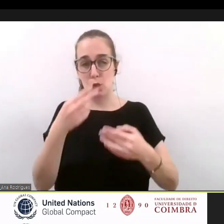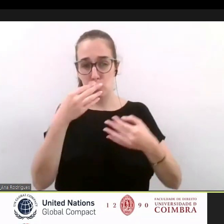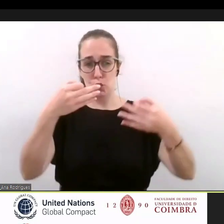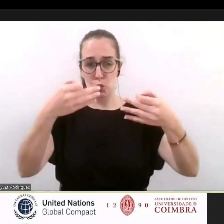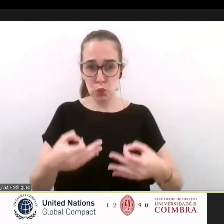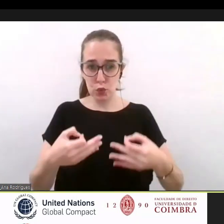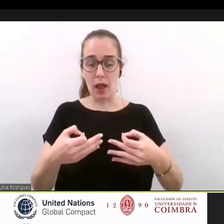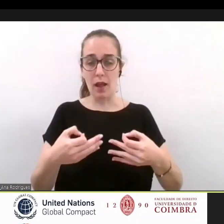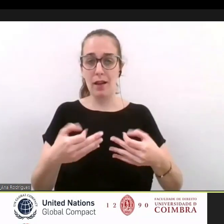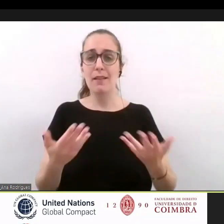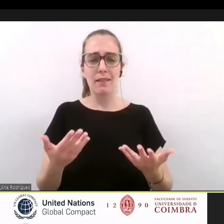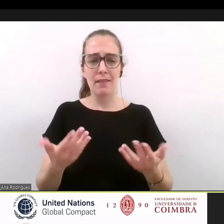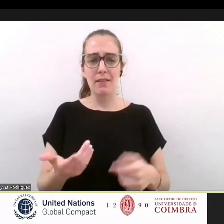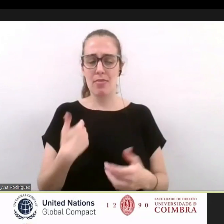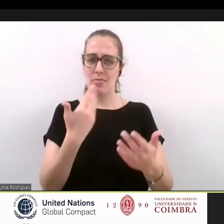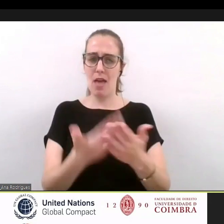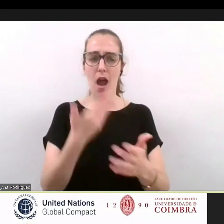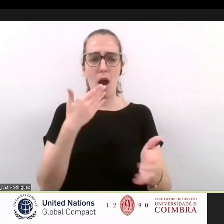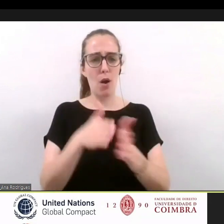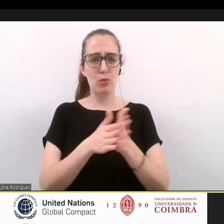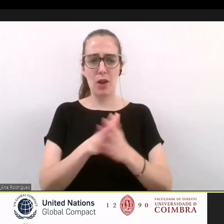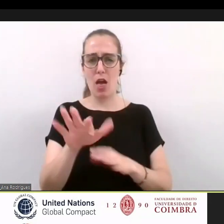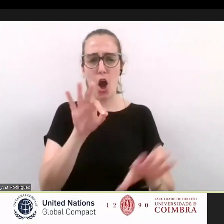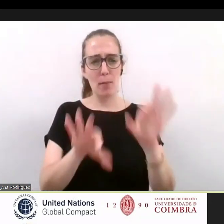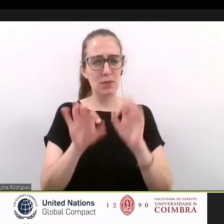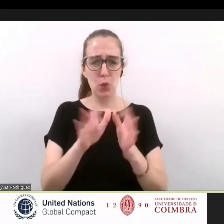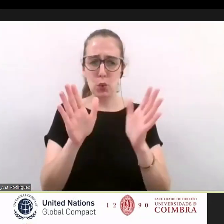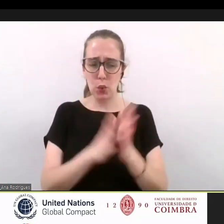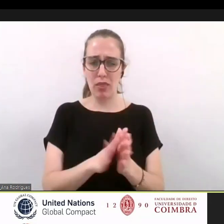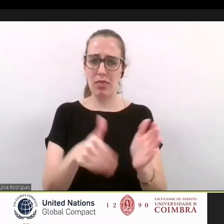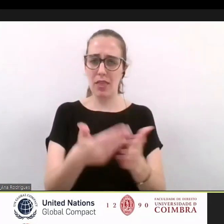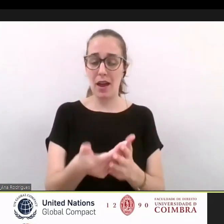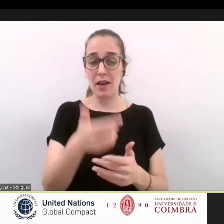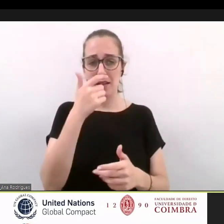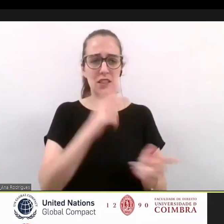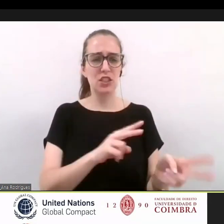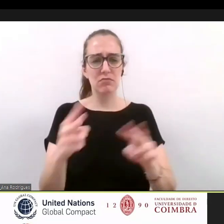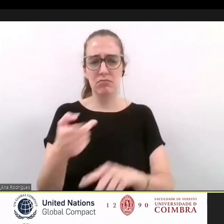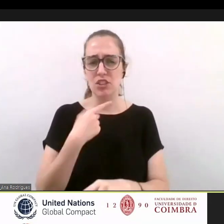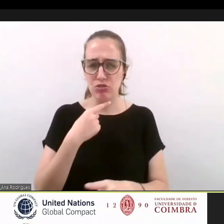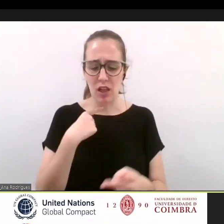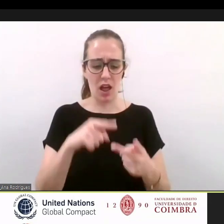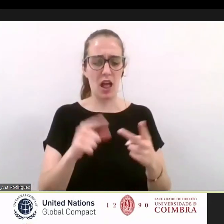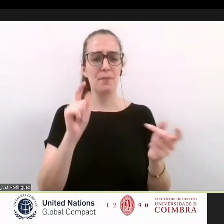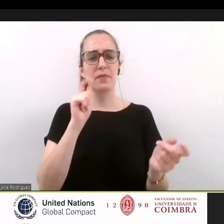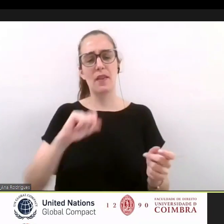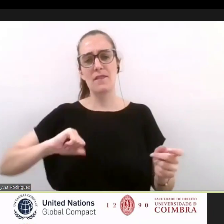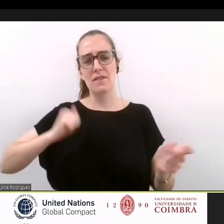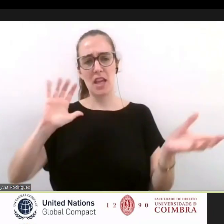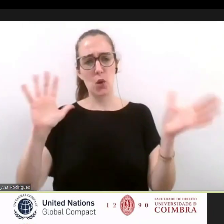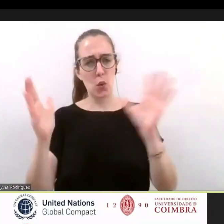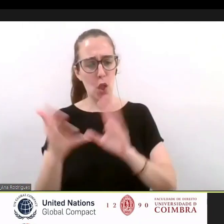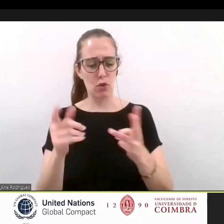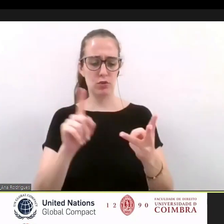para nós conseguirmos fazer todas as transições que nós desejamos, a transição digital, a transição ecológica, no fundo,